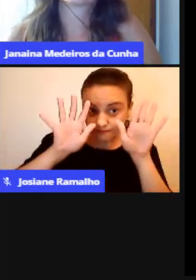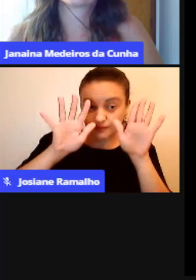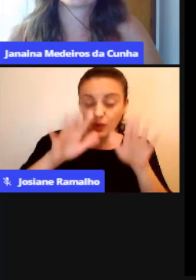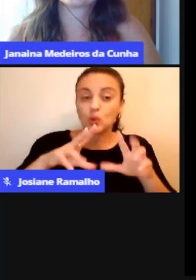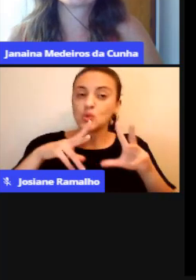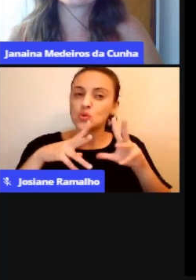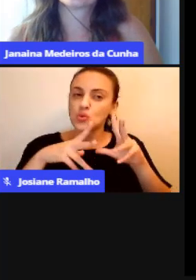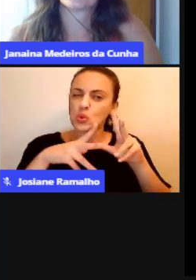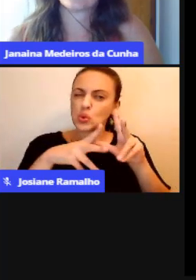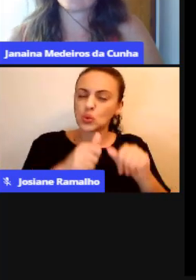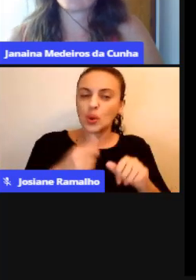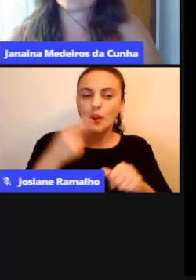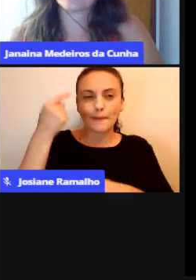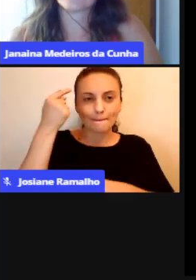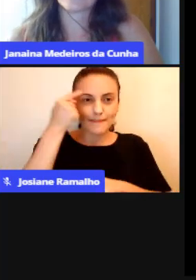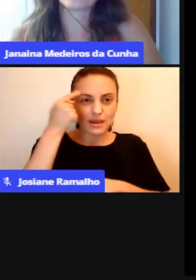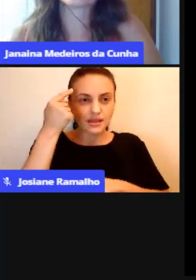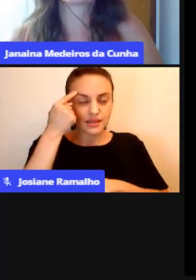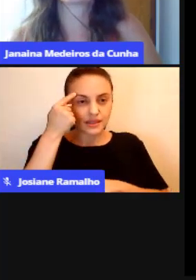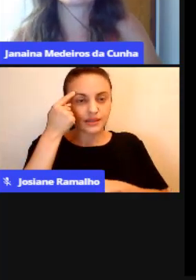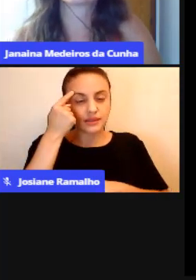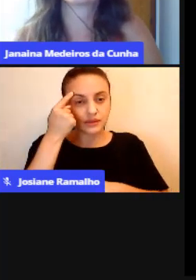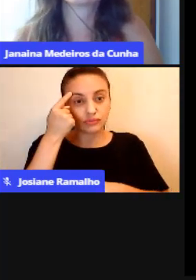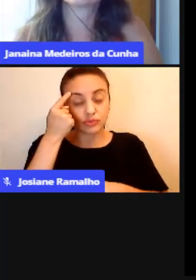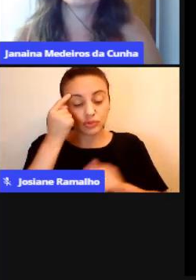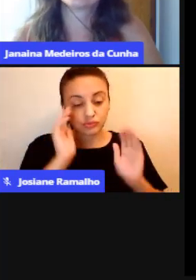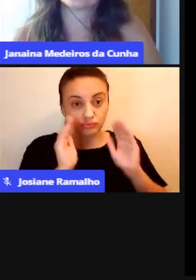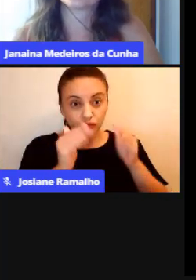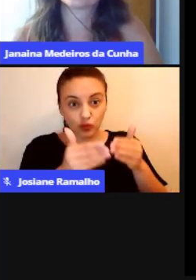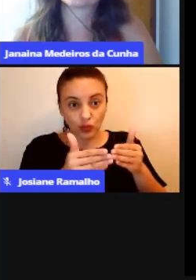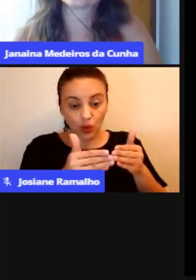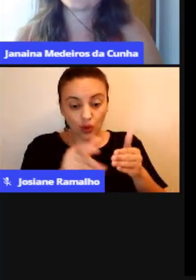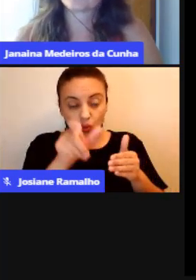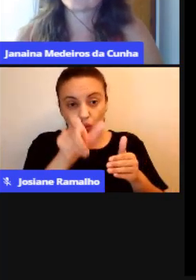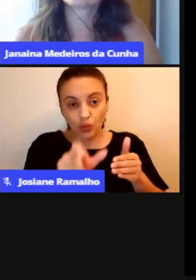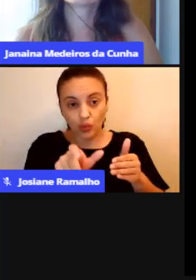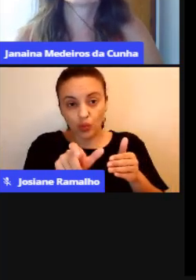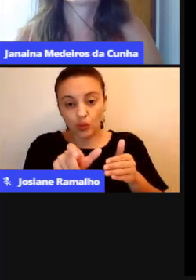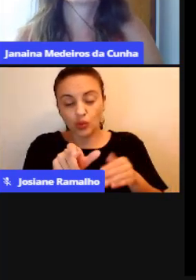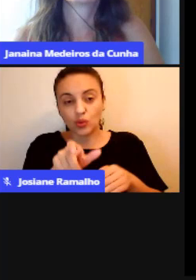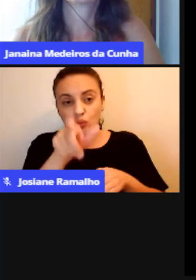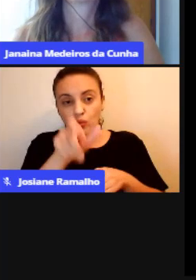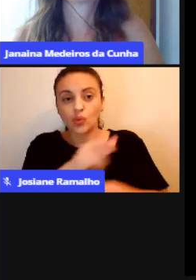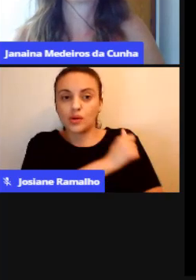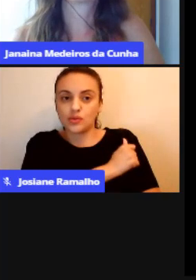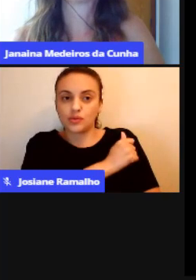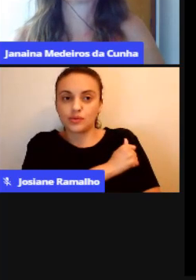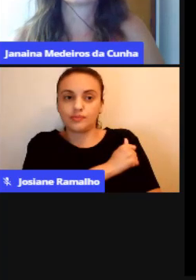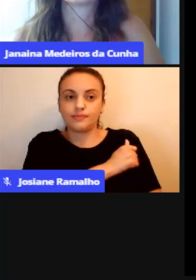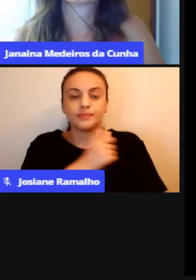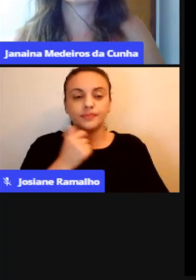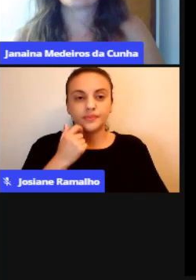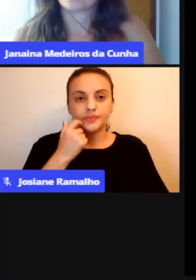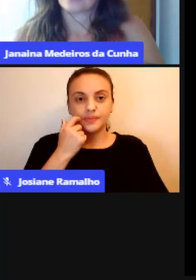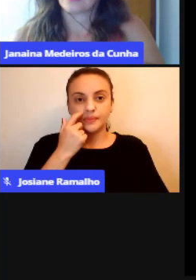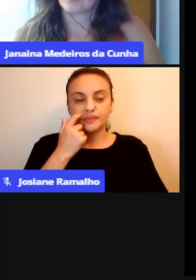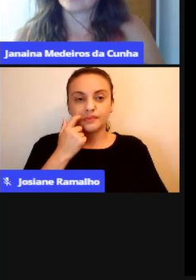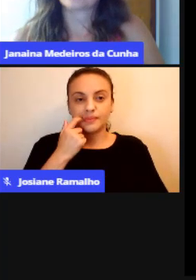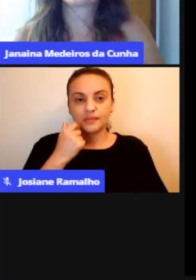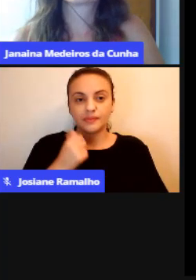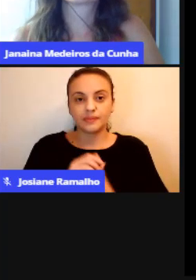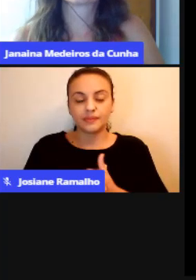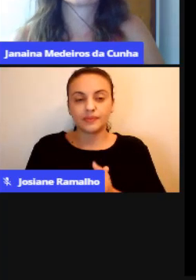pensando realmente a favor da aprendizagem dos educandos. Já no próximo slide,